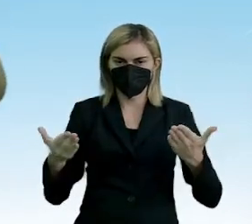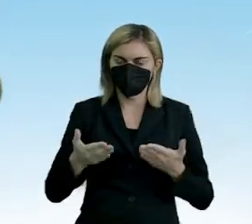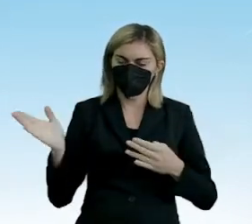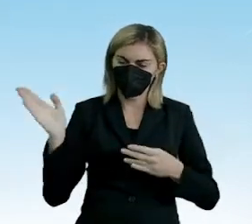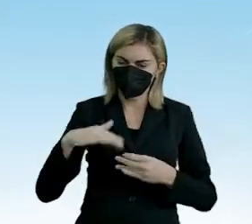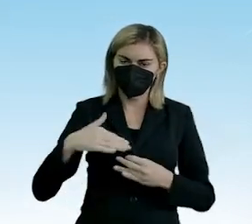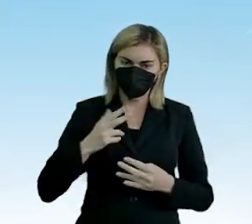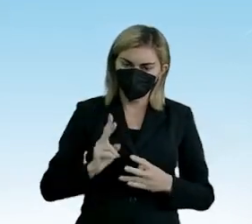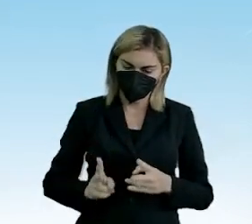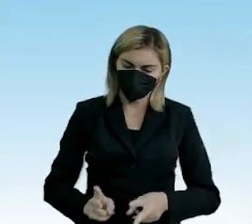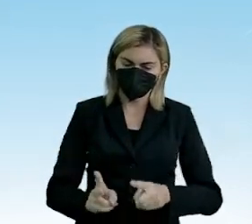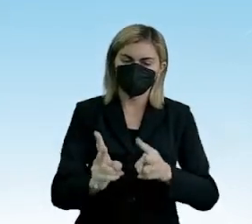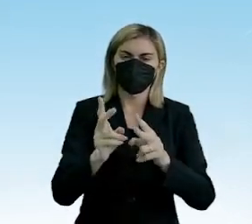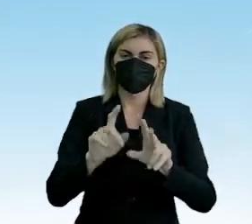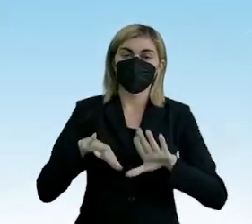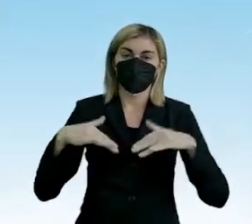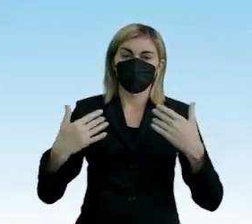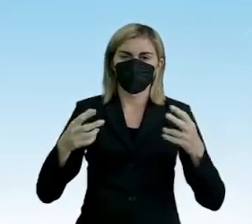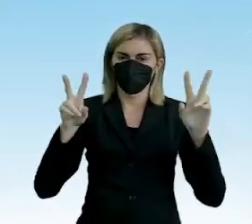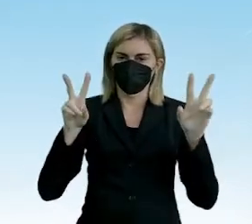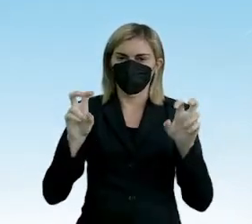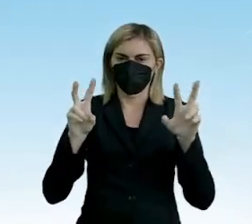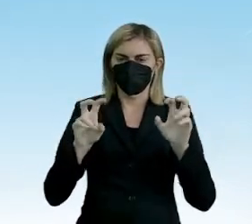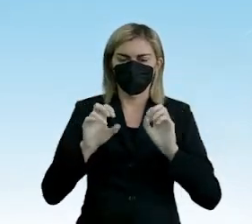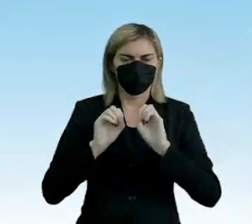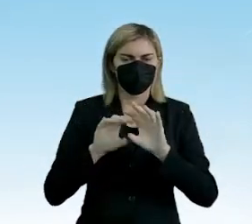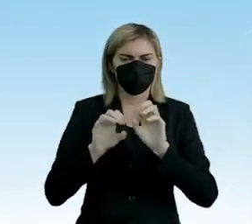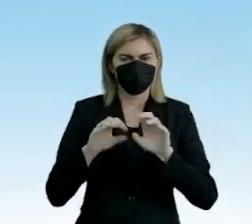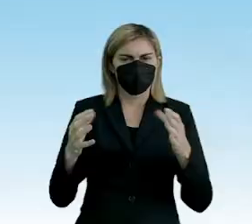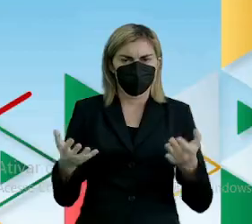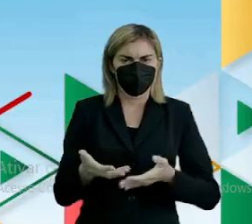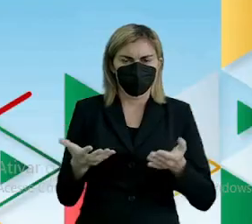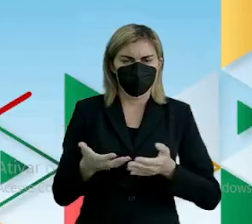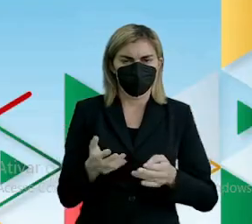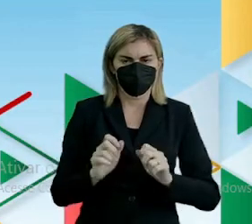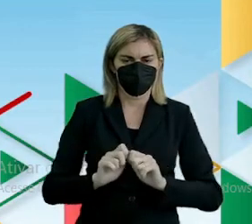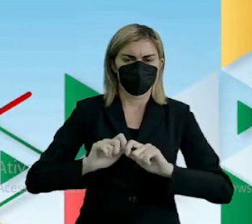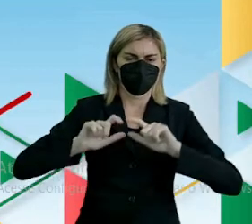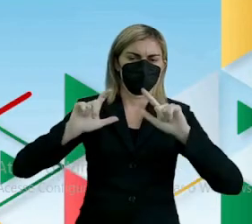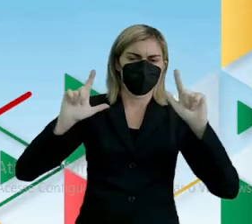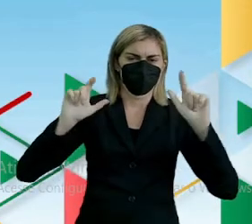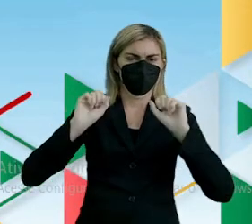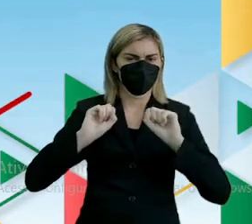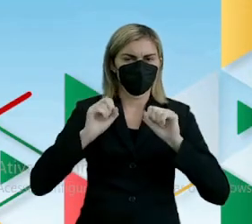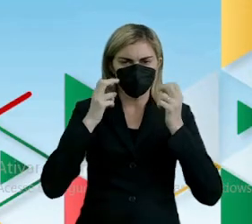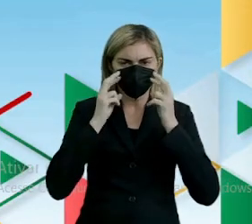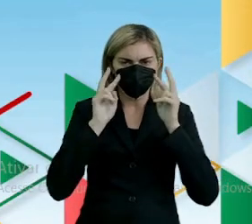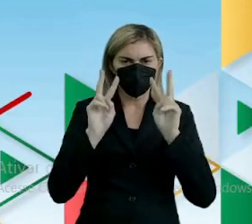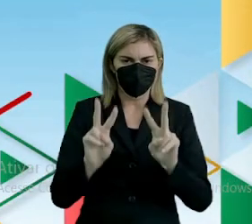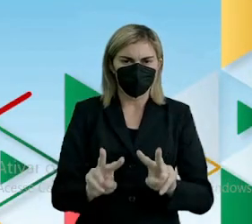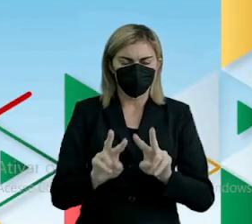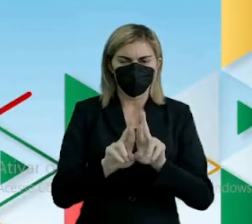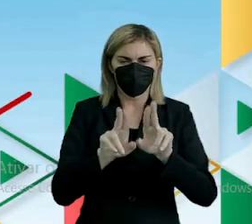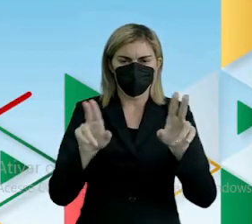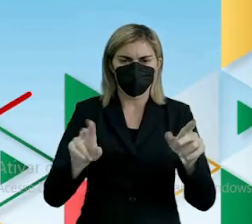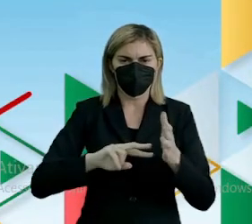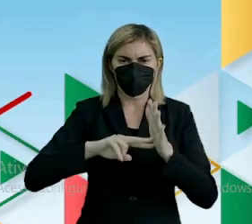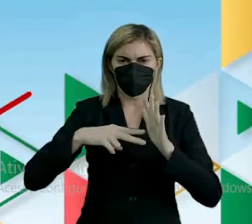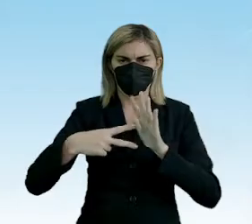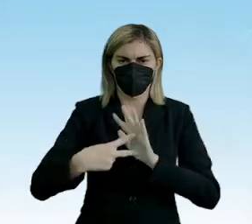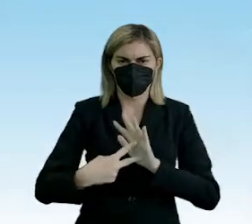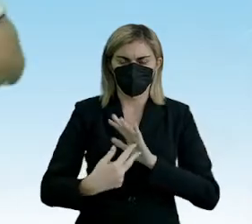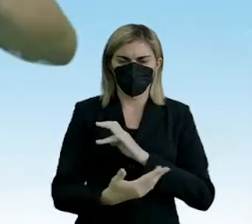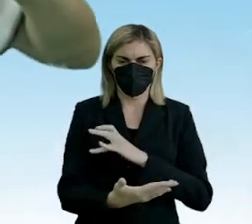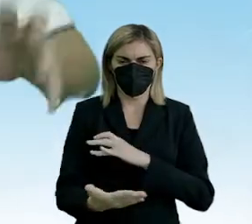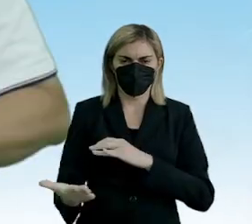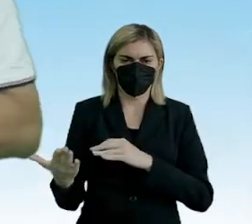vamos em frente! Mas qual será o tema da aula de hoje? Como há na tela, podemos ver efeitos de sentido. É isso